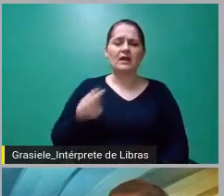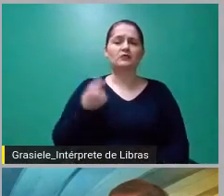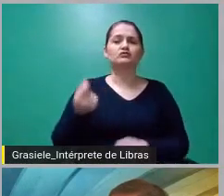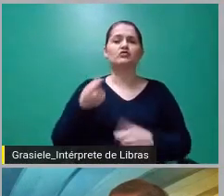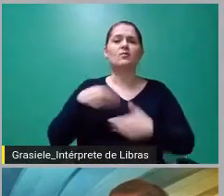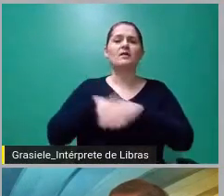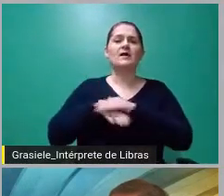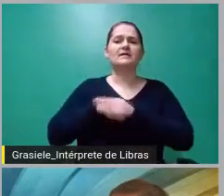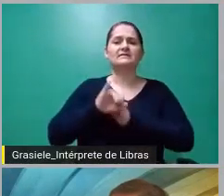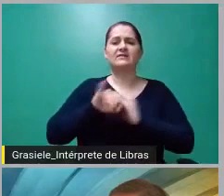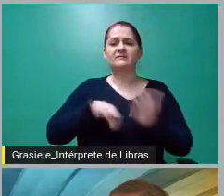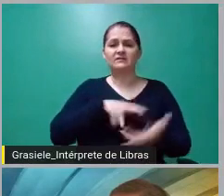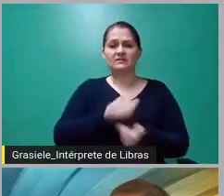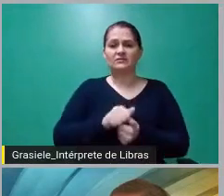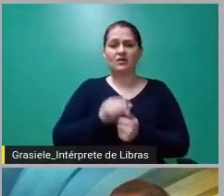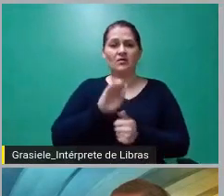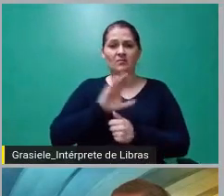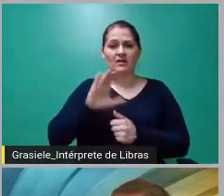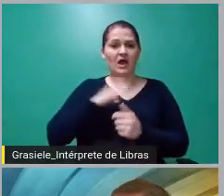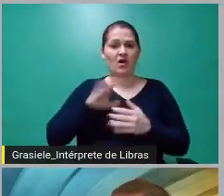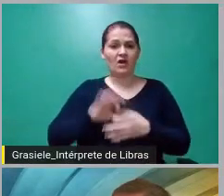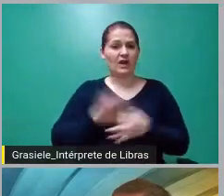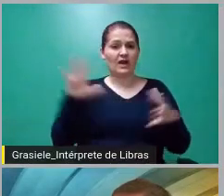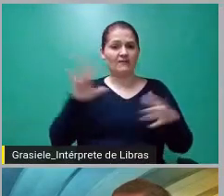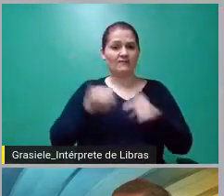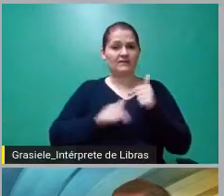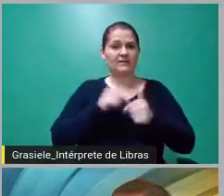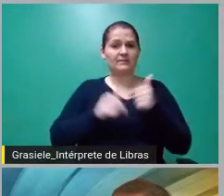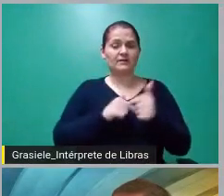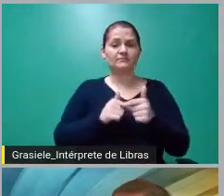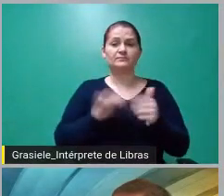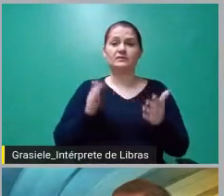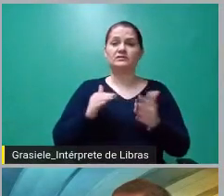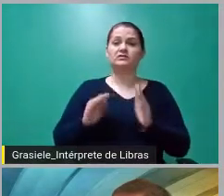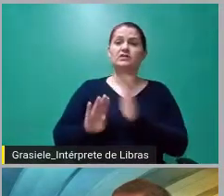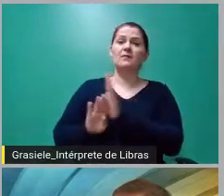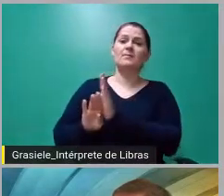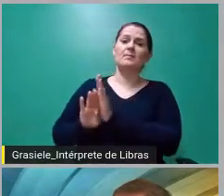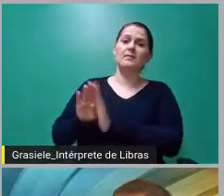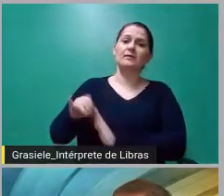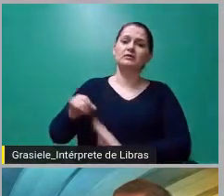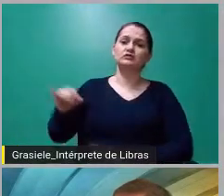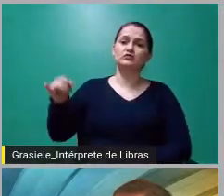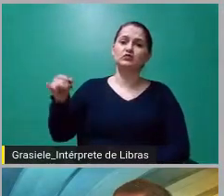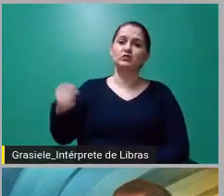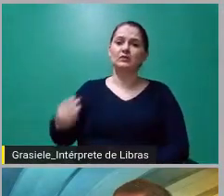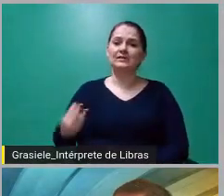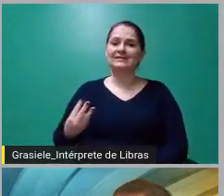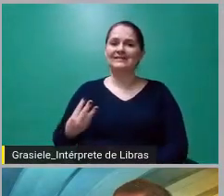internacionais. Depois que ficou independente, já subiu os juros 3 vezes, sem justificativa que se